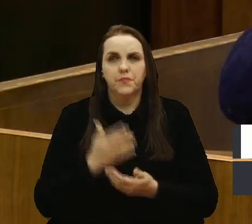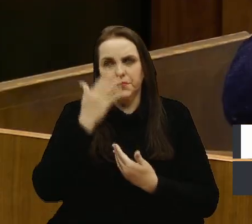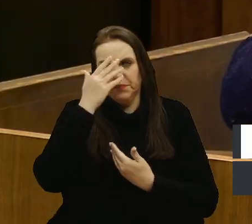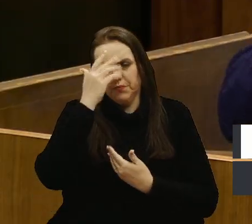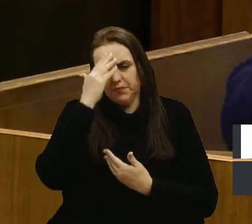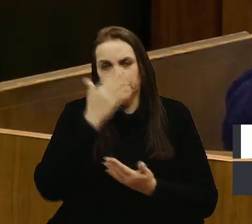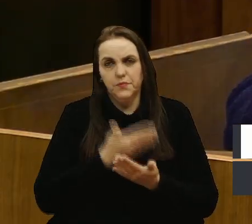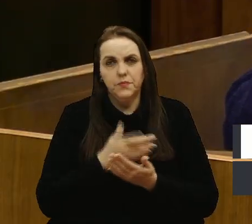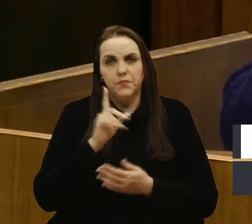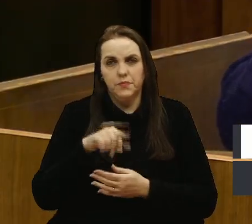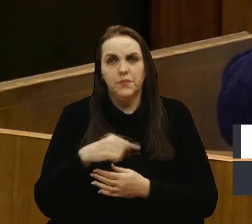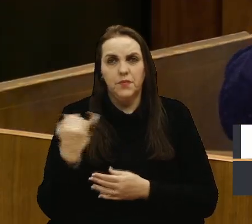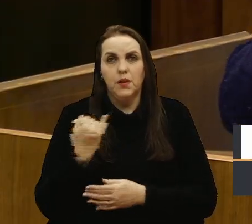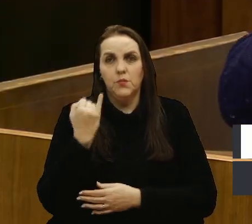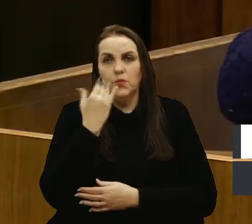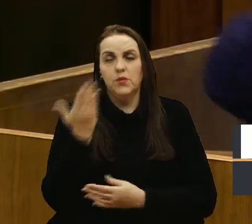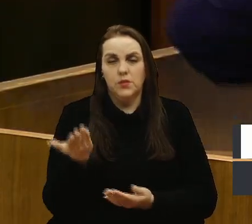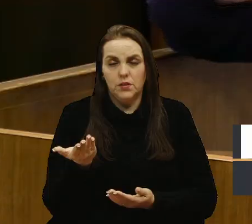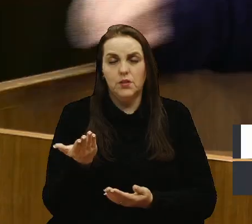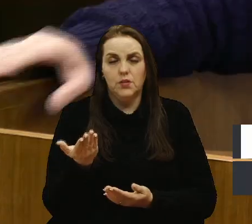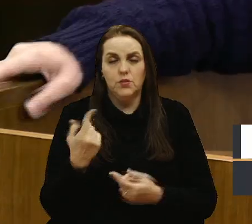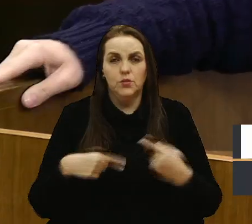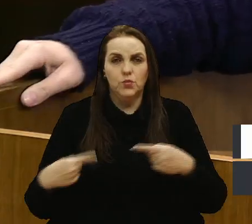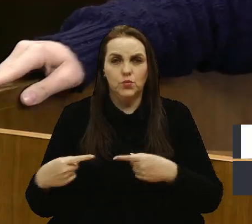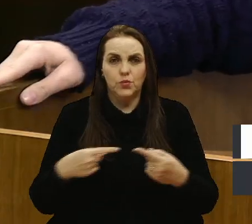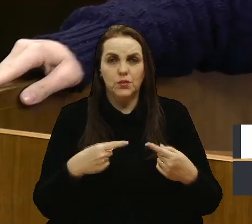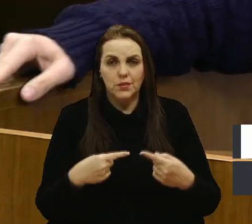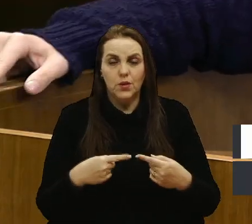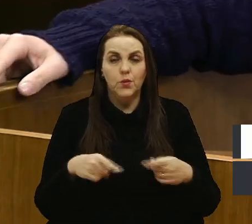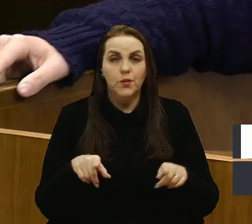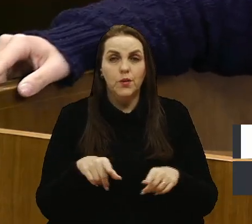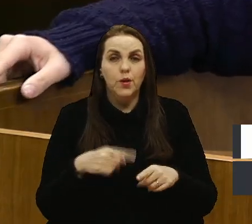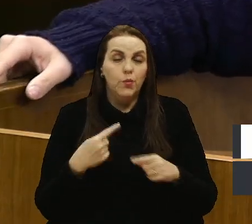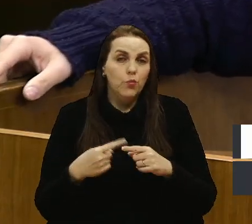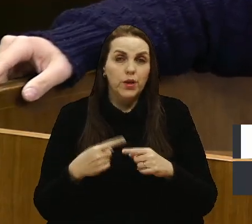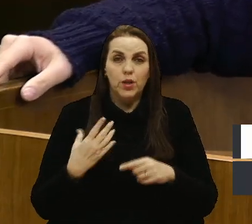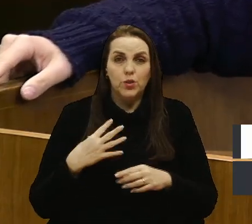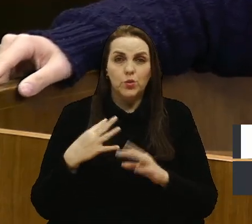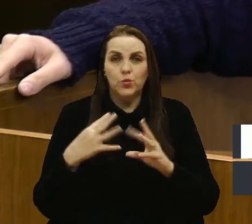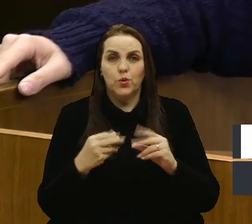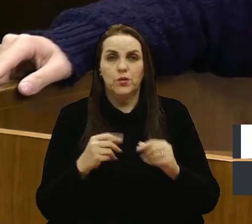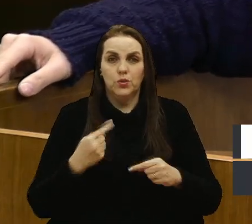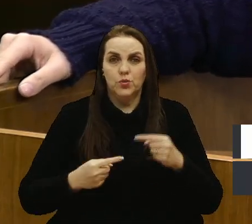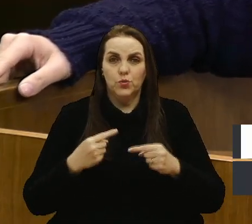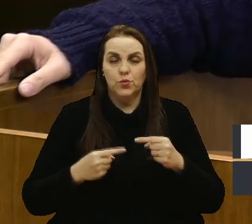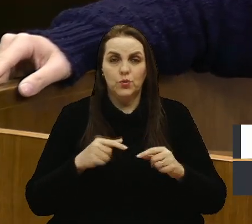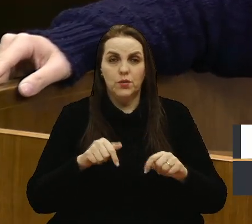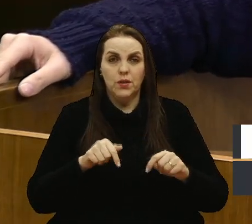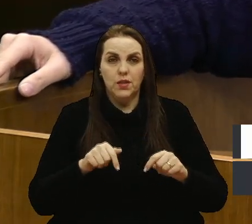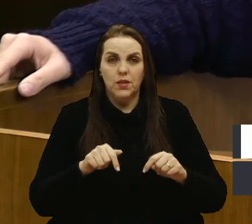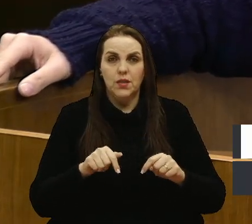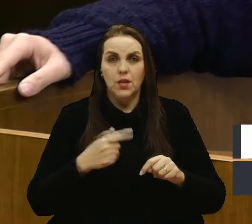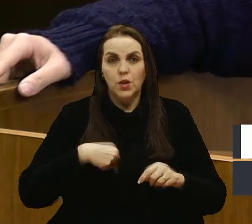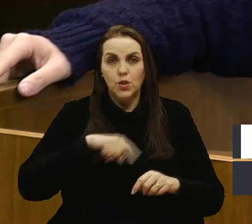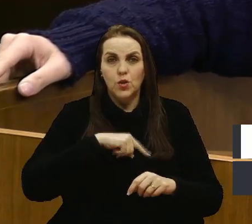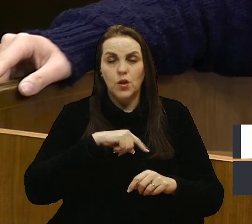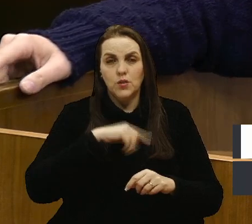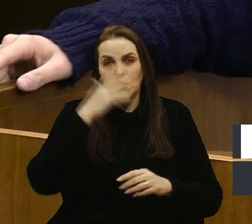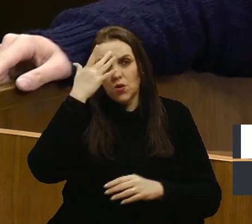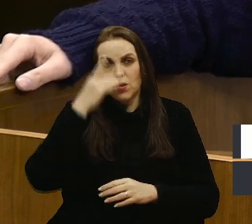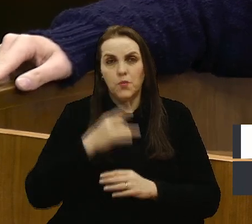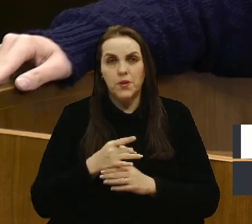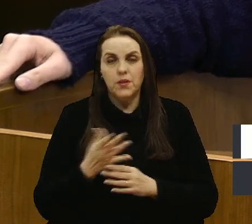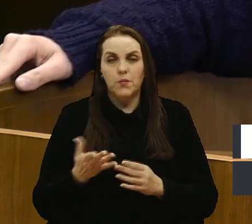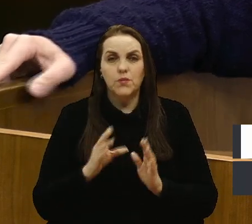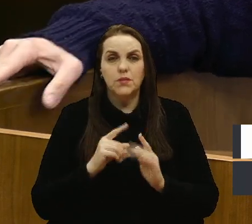e ao cabo, todas as discussões que nós fazemos aqui têm a ver também um pouco sobre qual concepção que nós temos para a cidade,